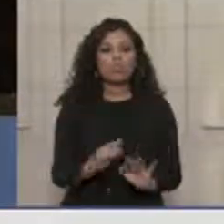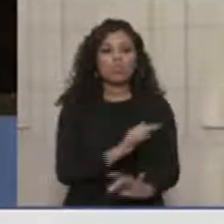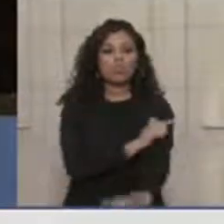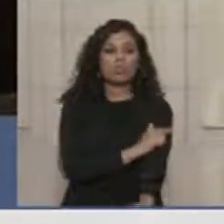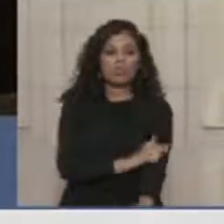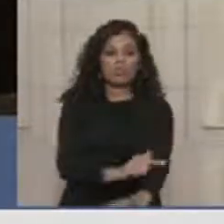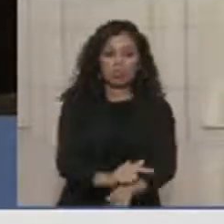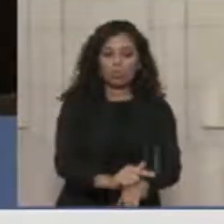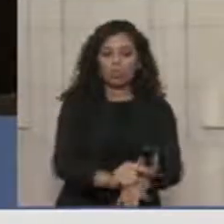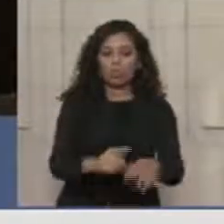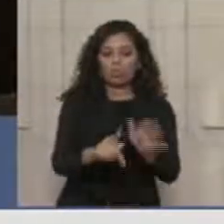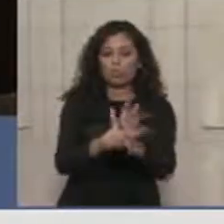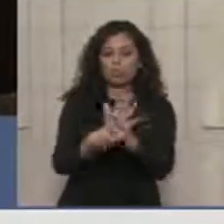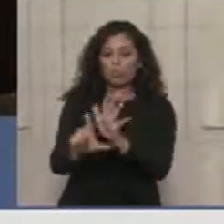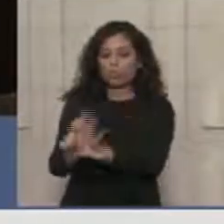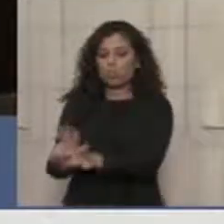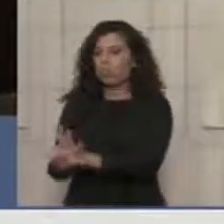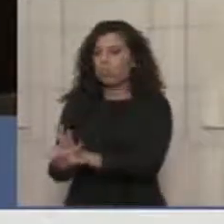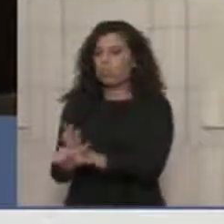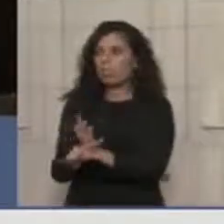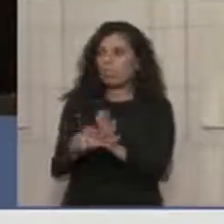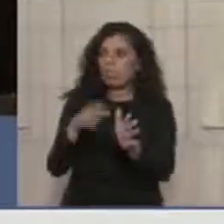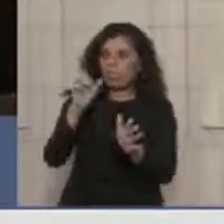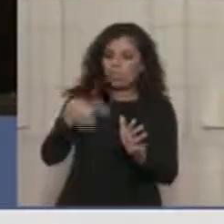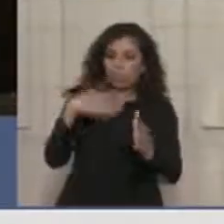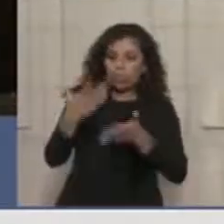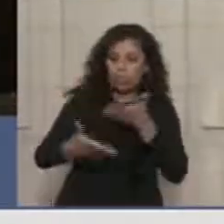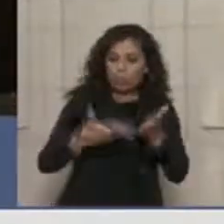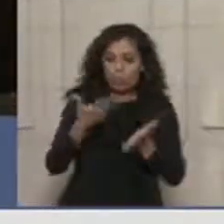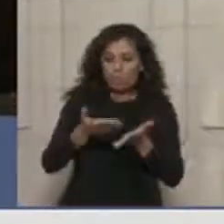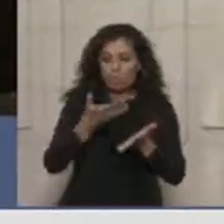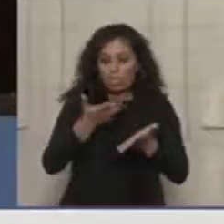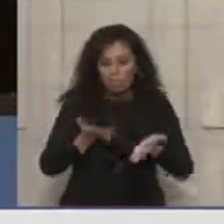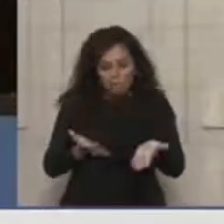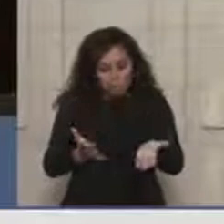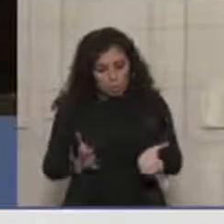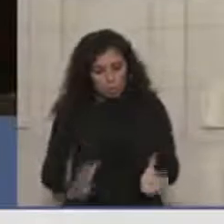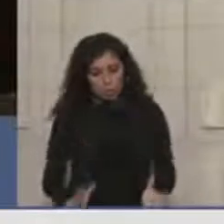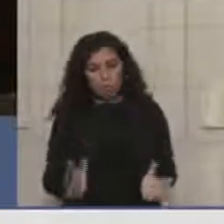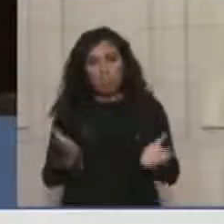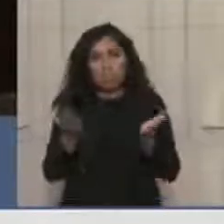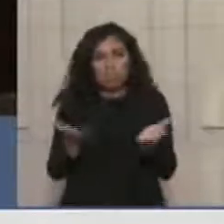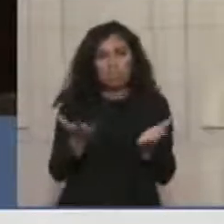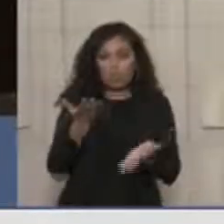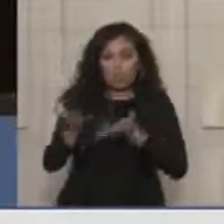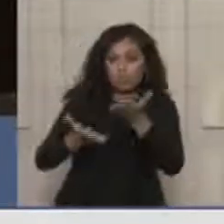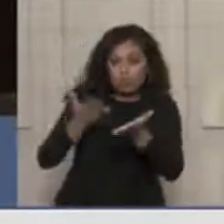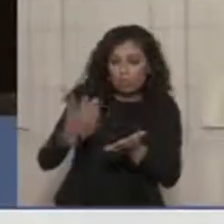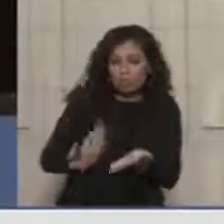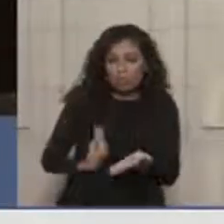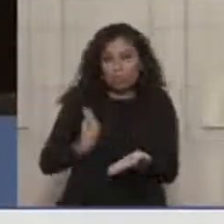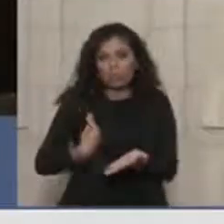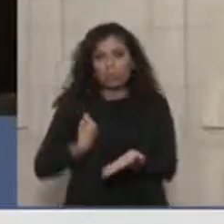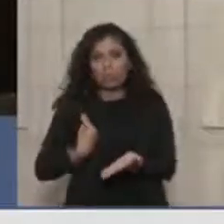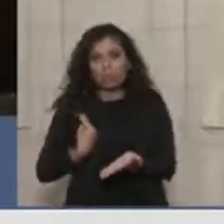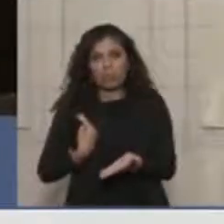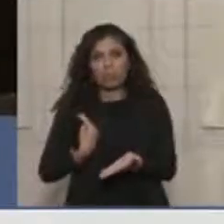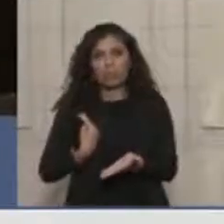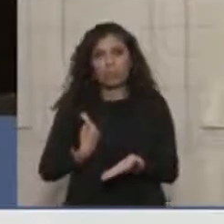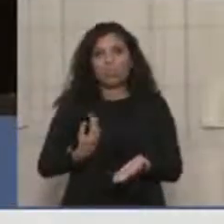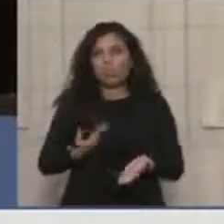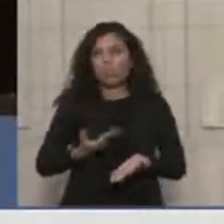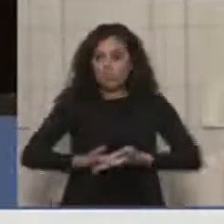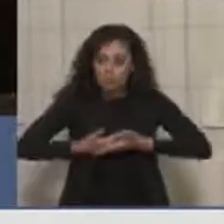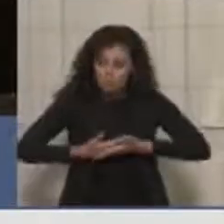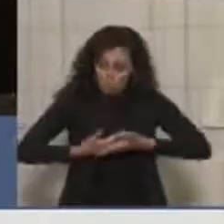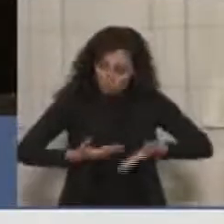neste projeto de proteção ao nascituro. É um projeto que defende a vida do